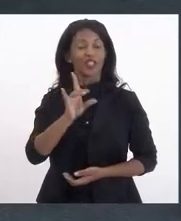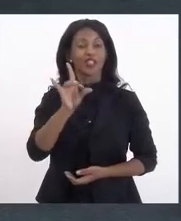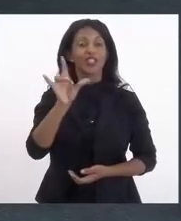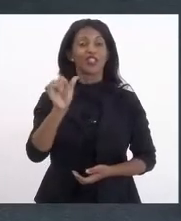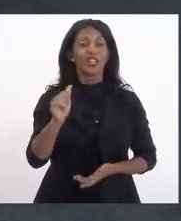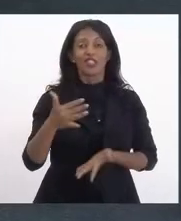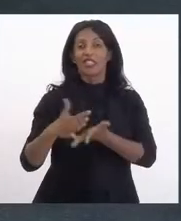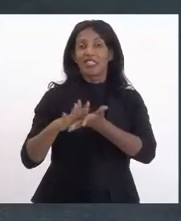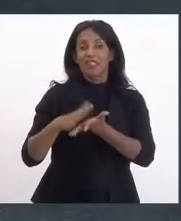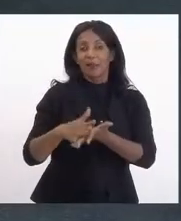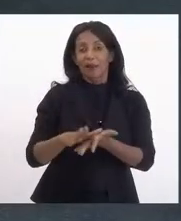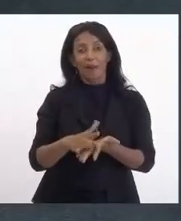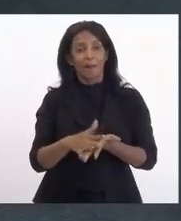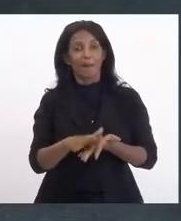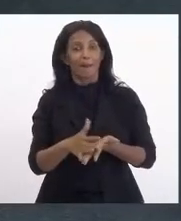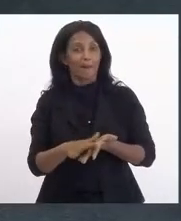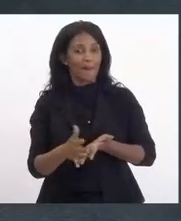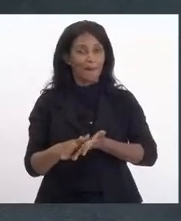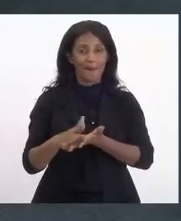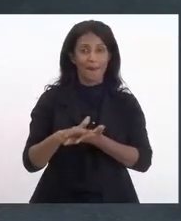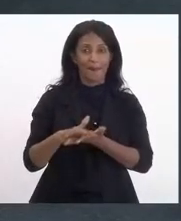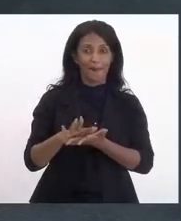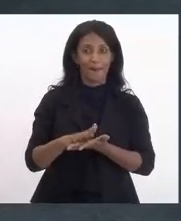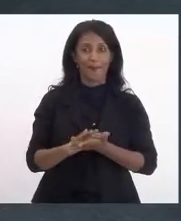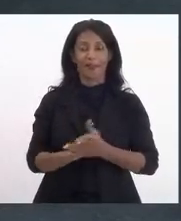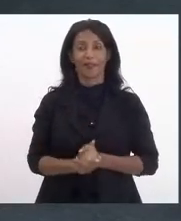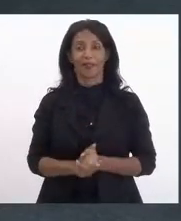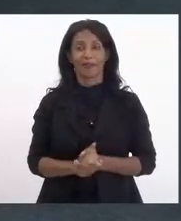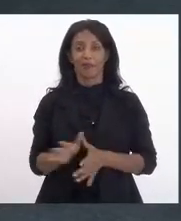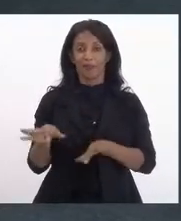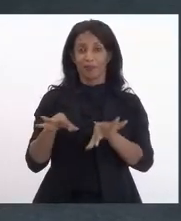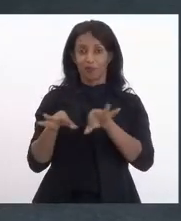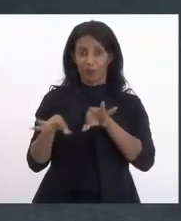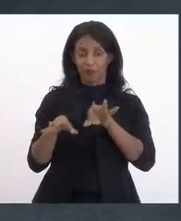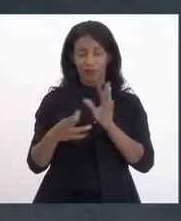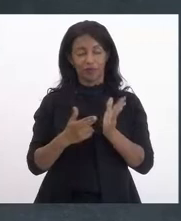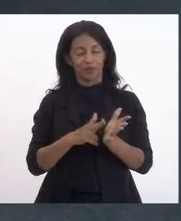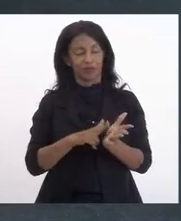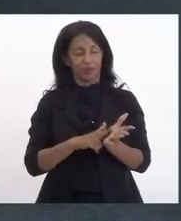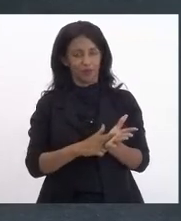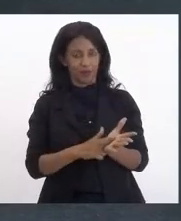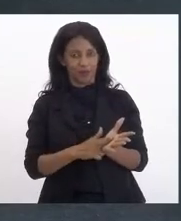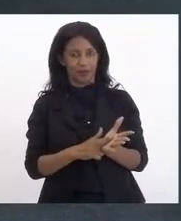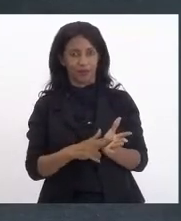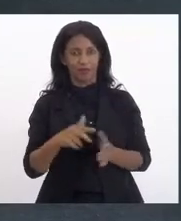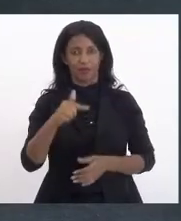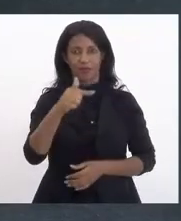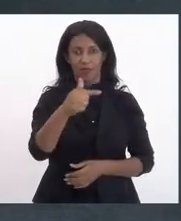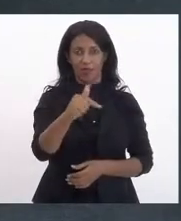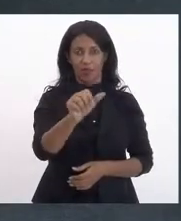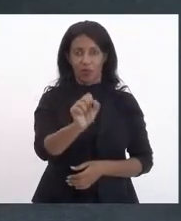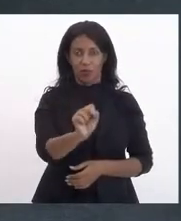do samba. Dia do samba. E o projeto de resolução